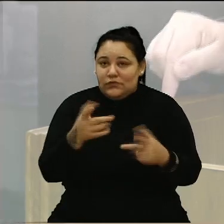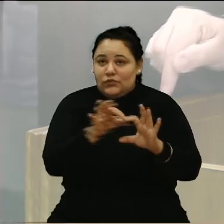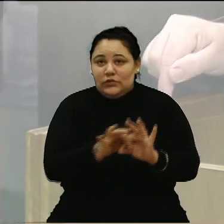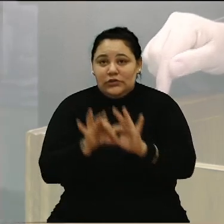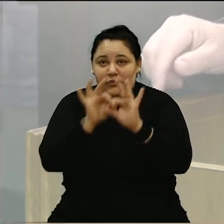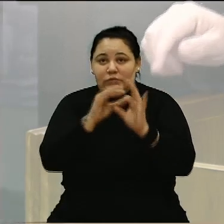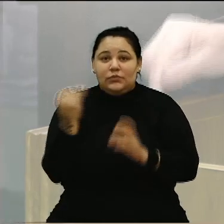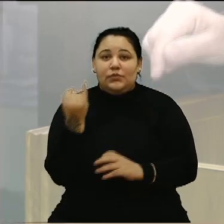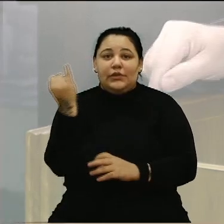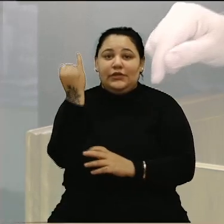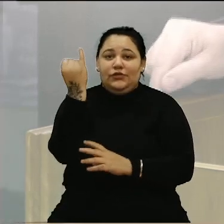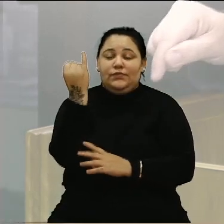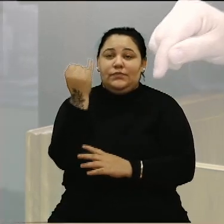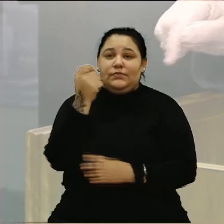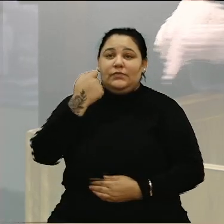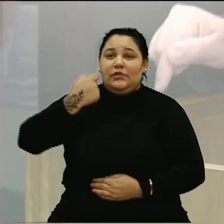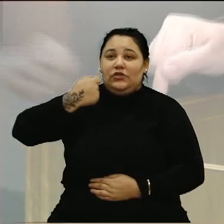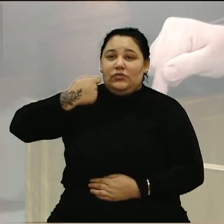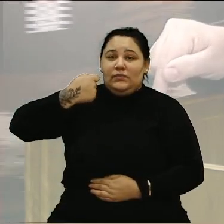Temos que